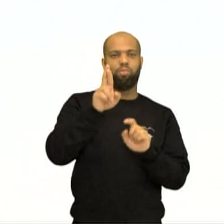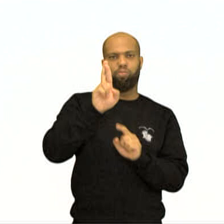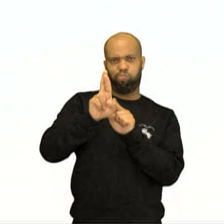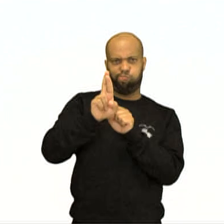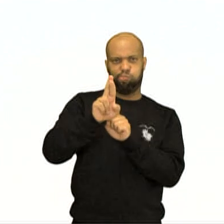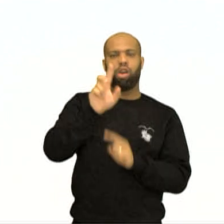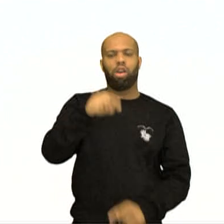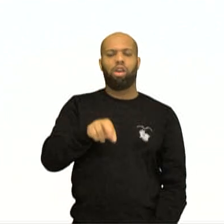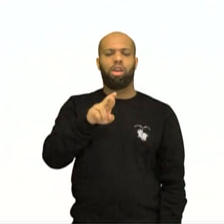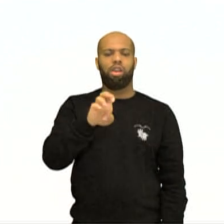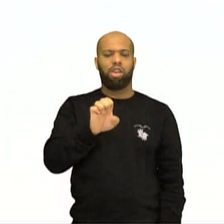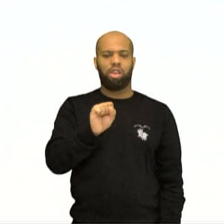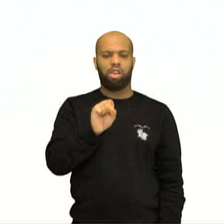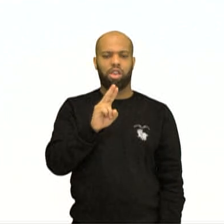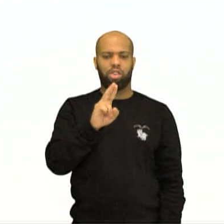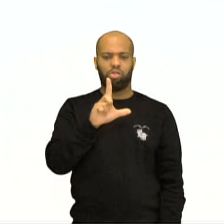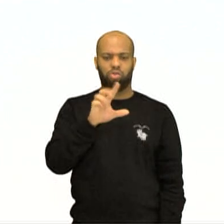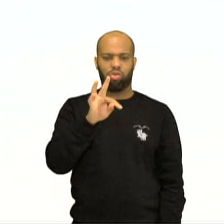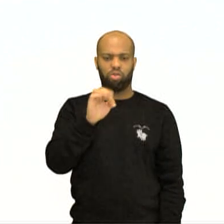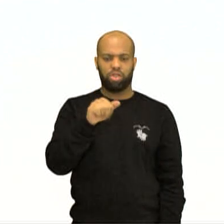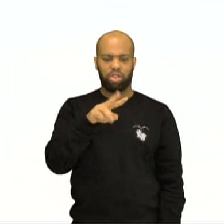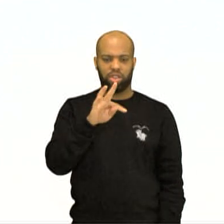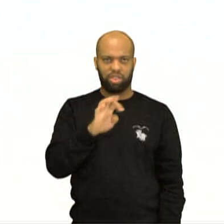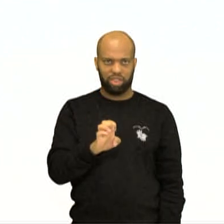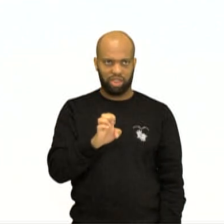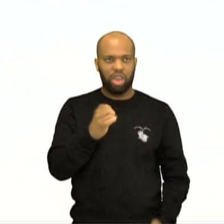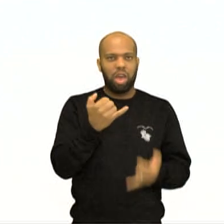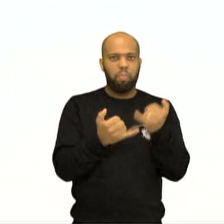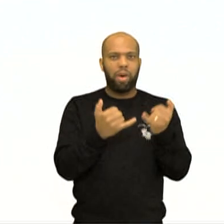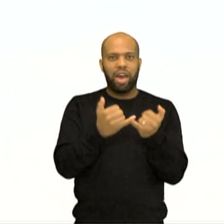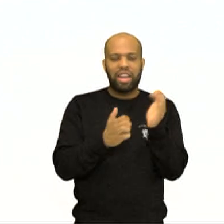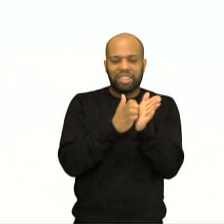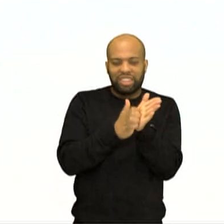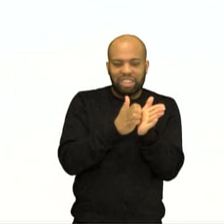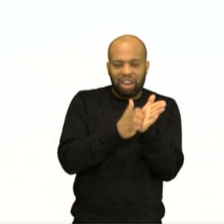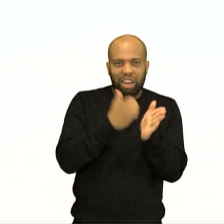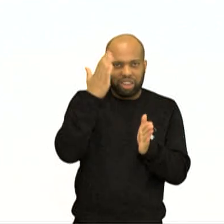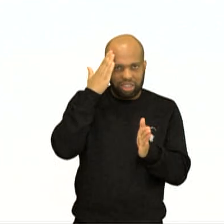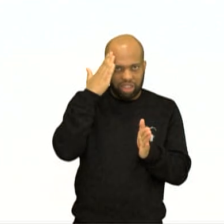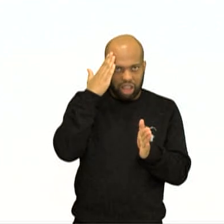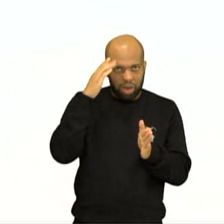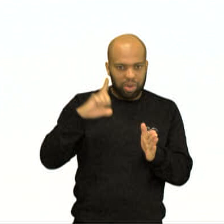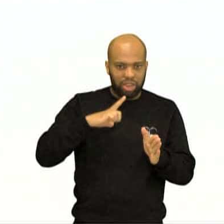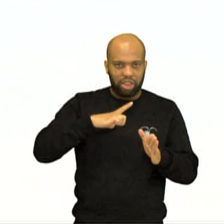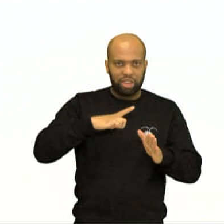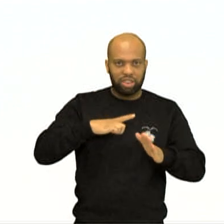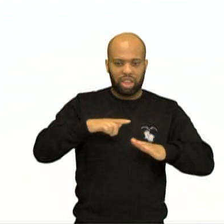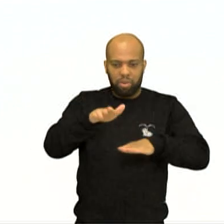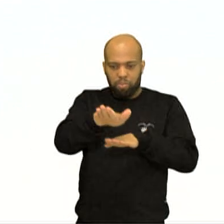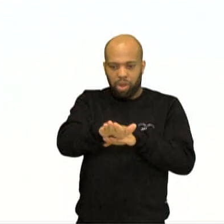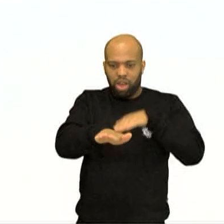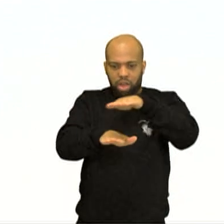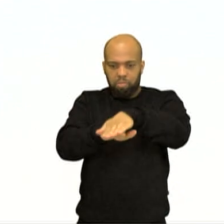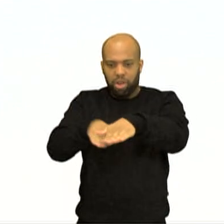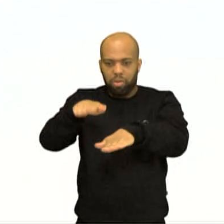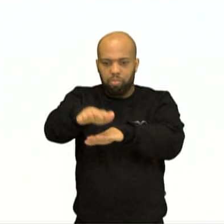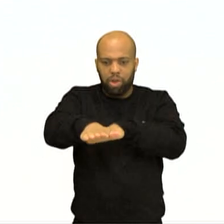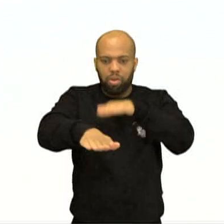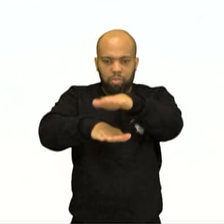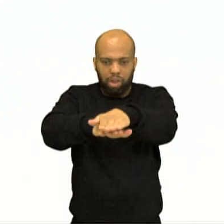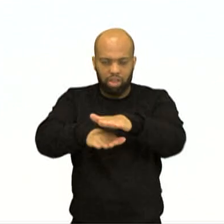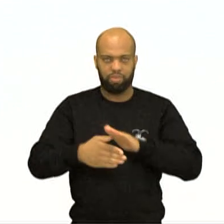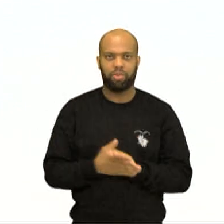eu vou engatando um vetor atrás do outro, certo? Como se fosse um vagão de trem, respeitando os seus ângulos envolvidos ali. E